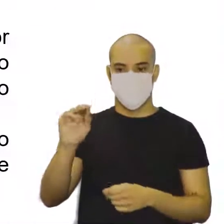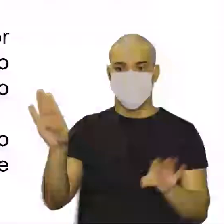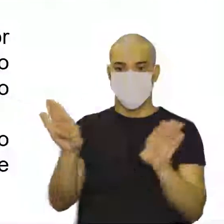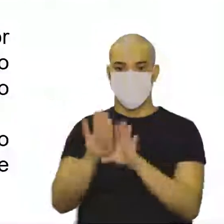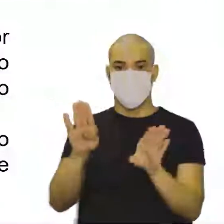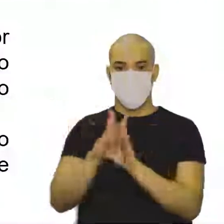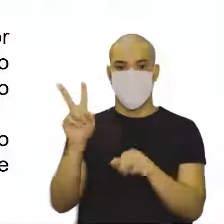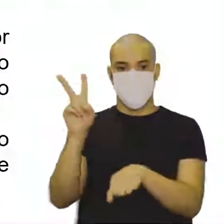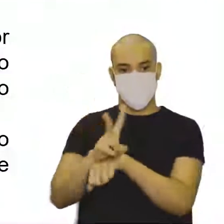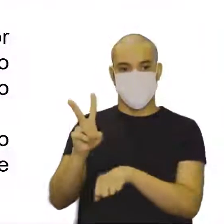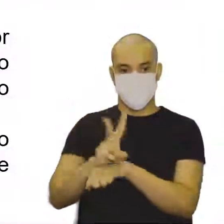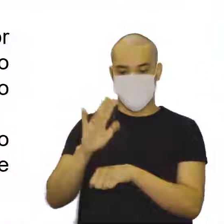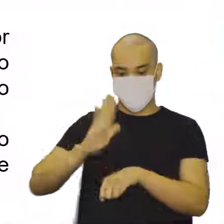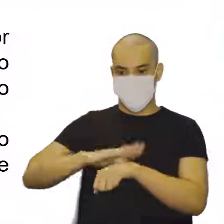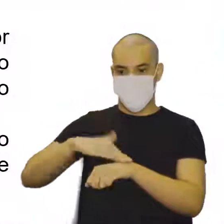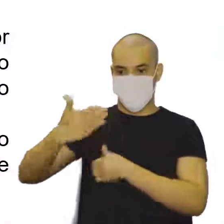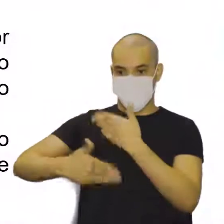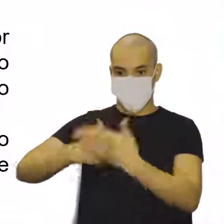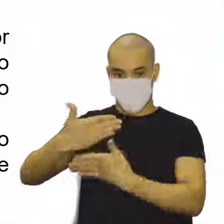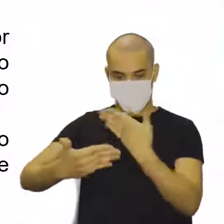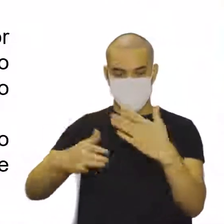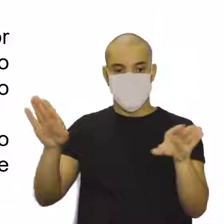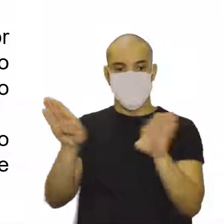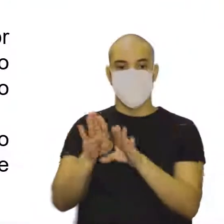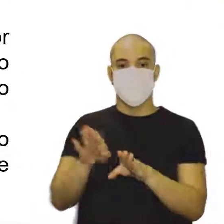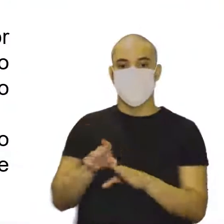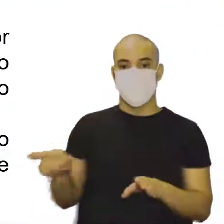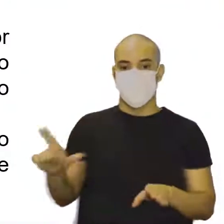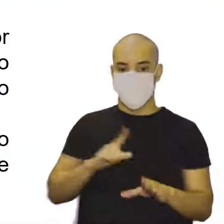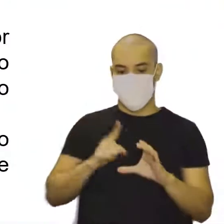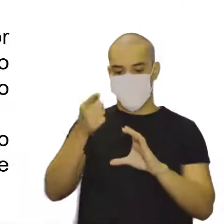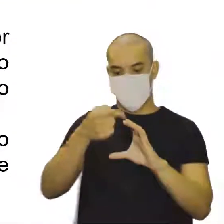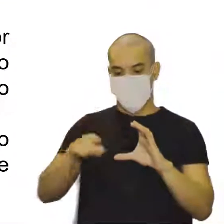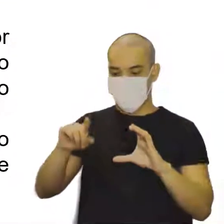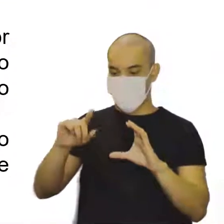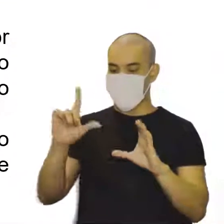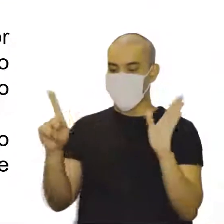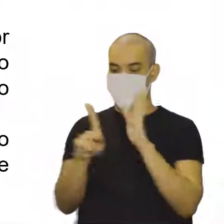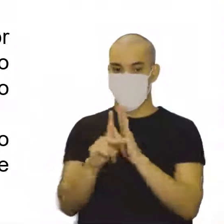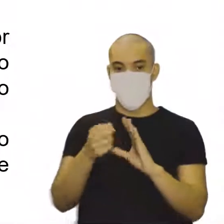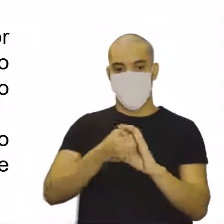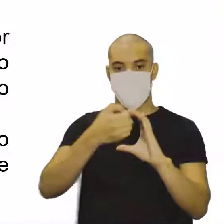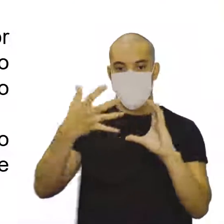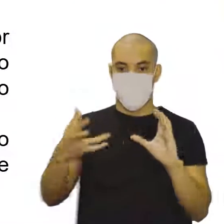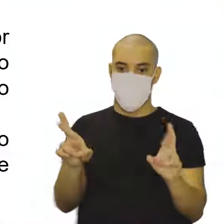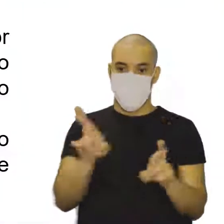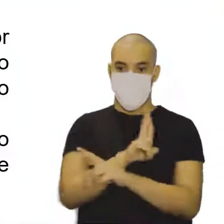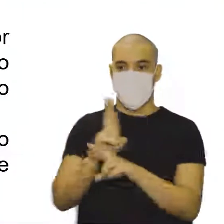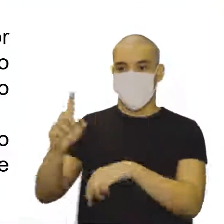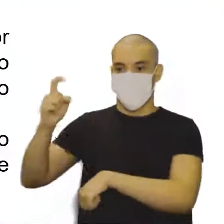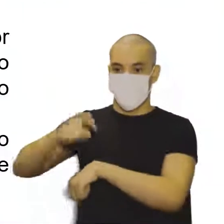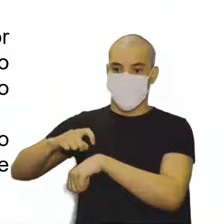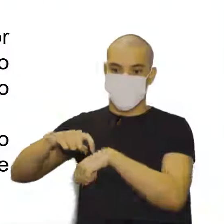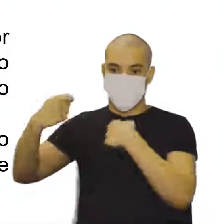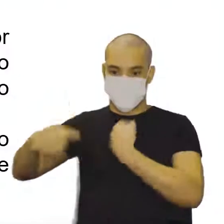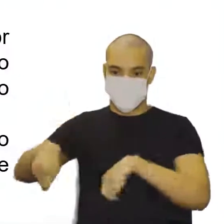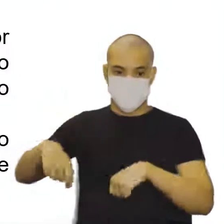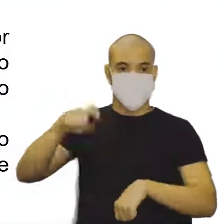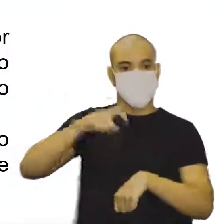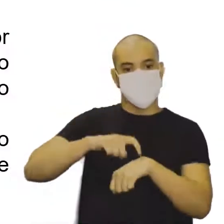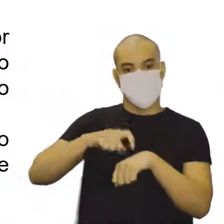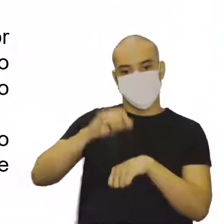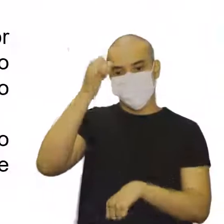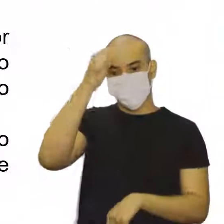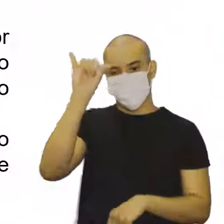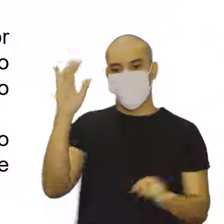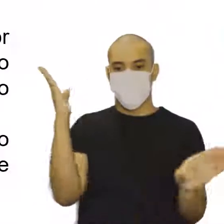proteção em um tempo determinado, tá? E também a curva característica, que é a relação entre o tempo necessário para a